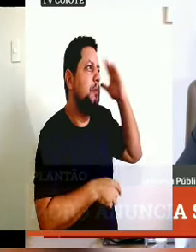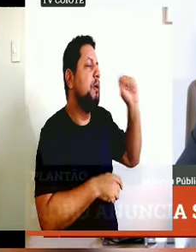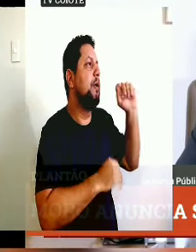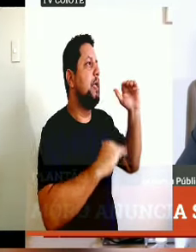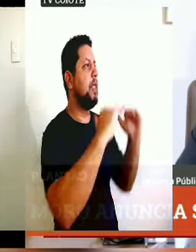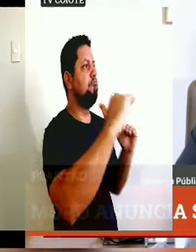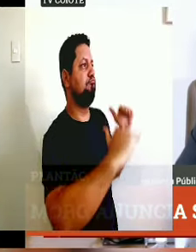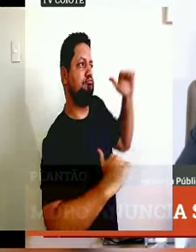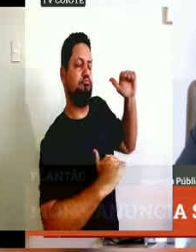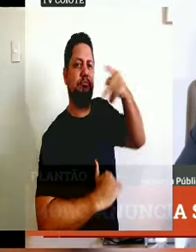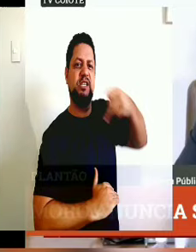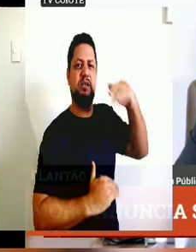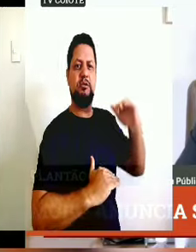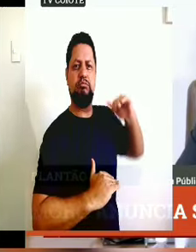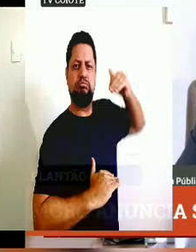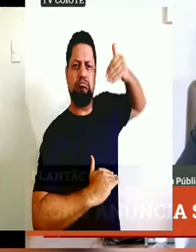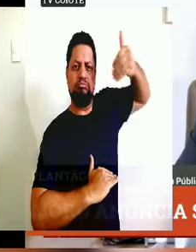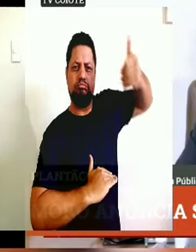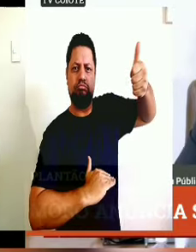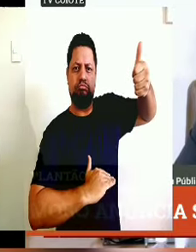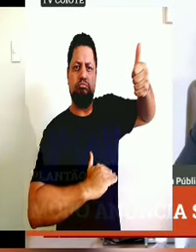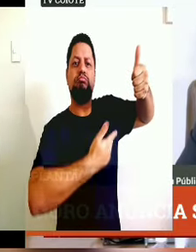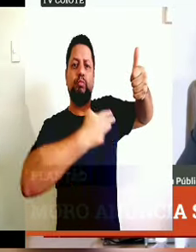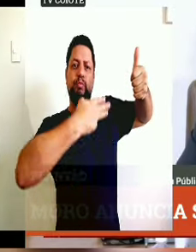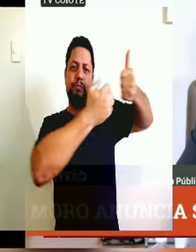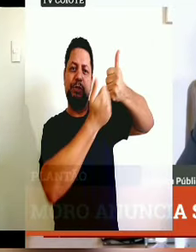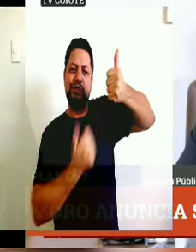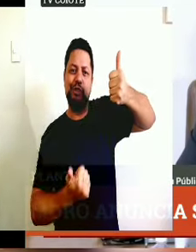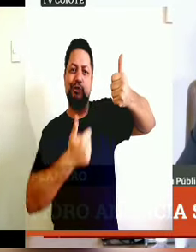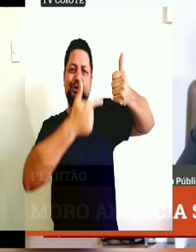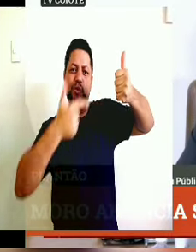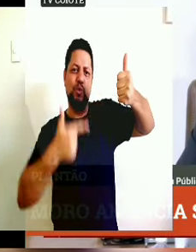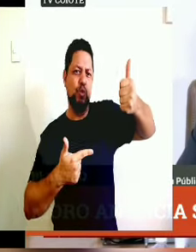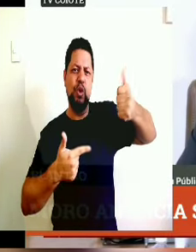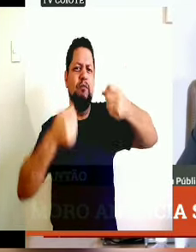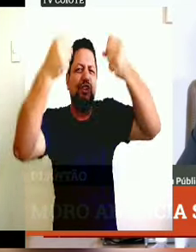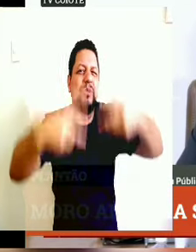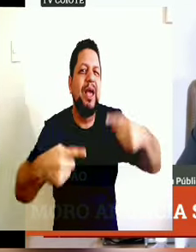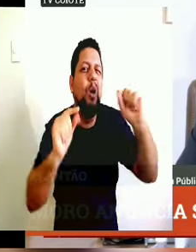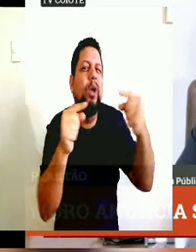hierarquia. Mas não vou aqui falar dessas outras divergências, isso fica para uma outra